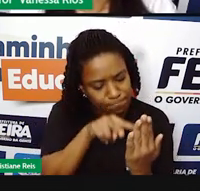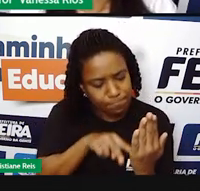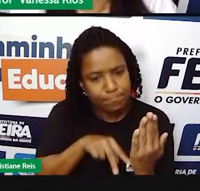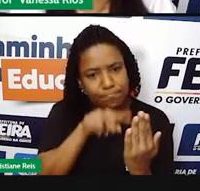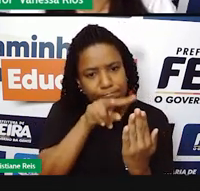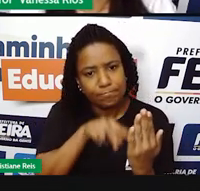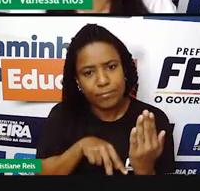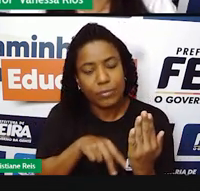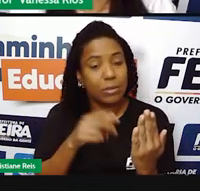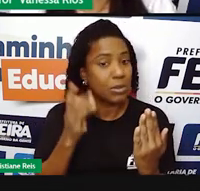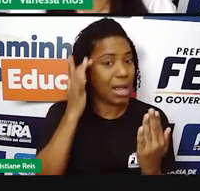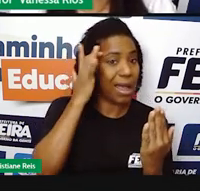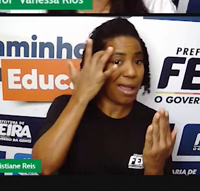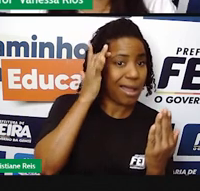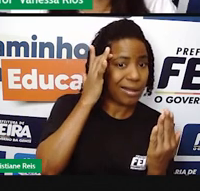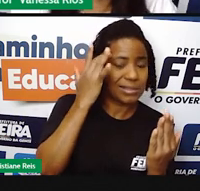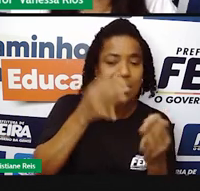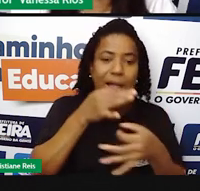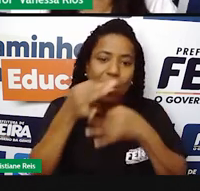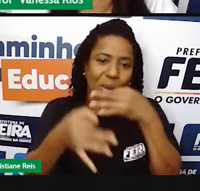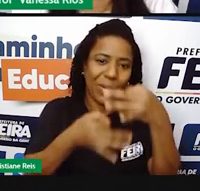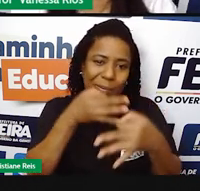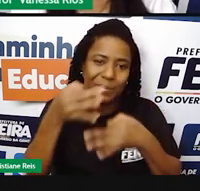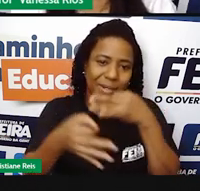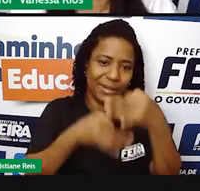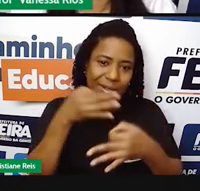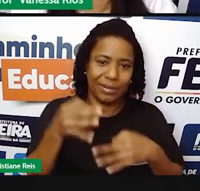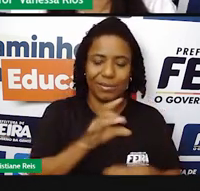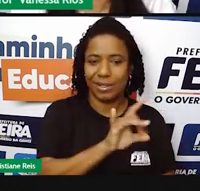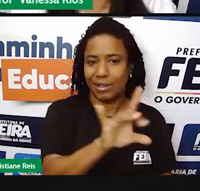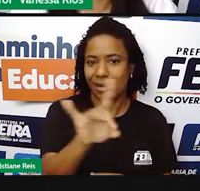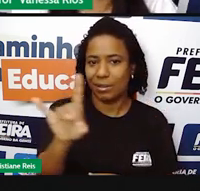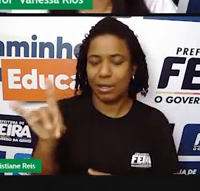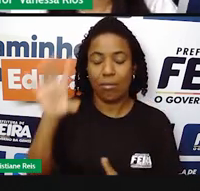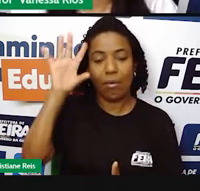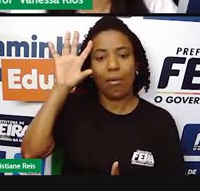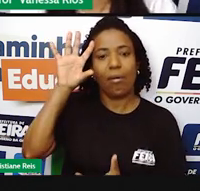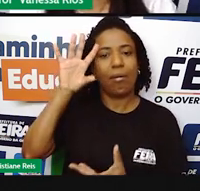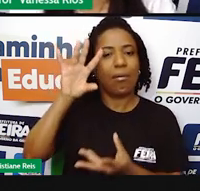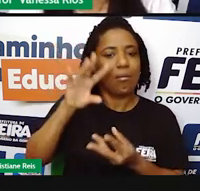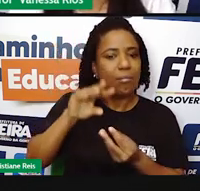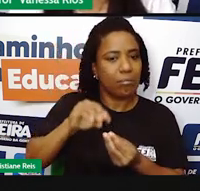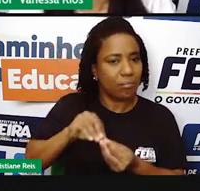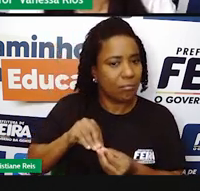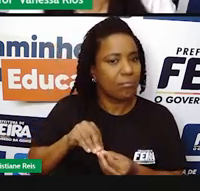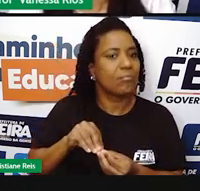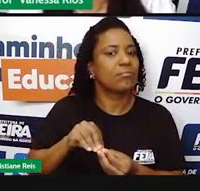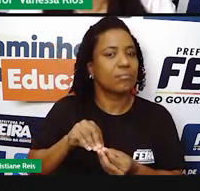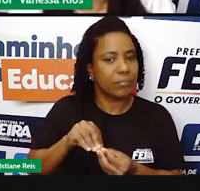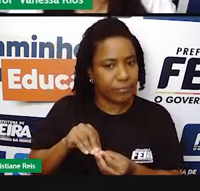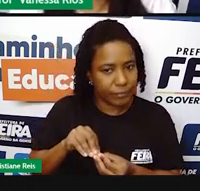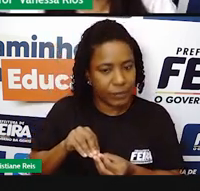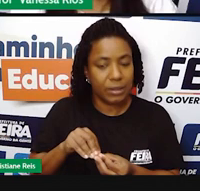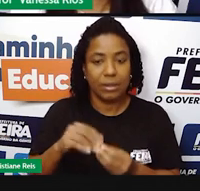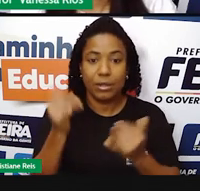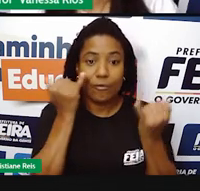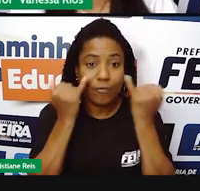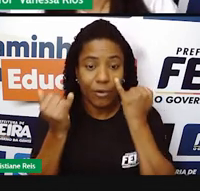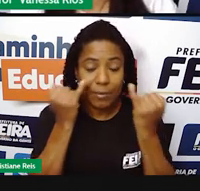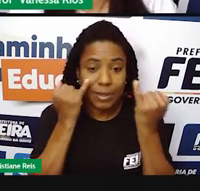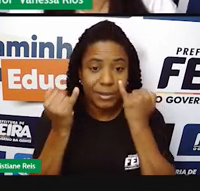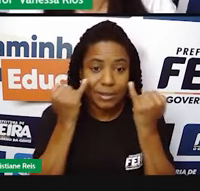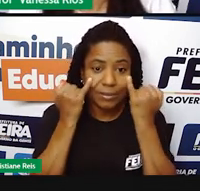ele possui uma função social muito importante como formador de opinião. Então, além de trazer as